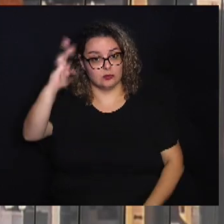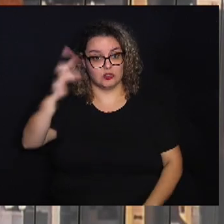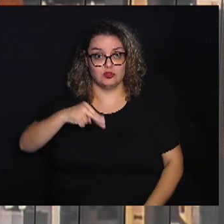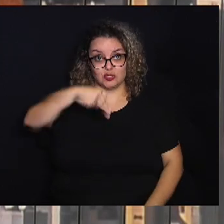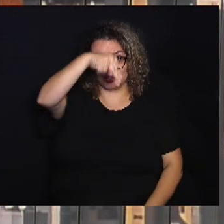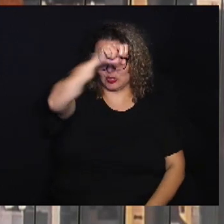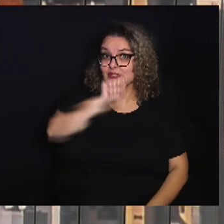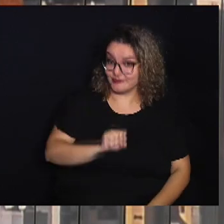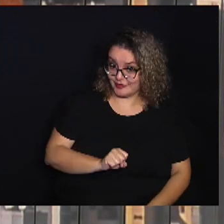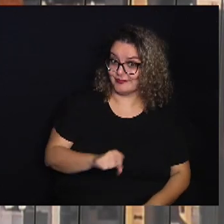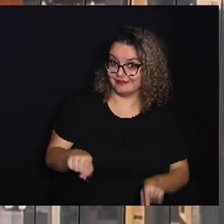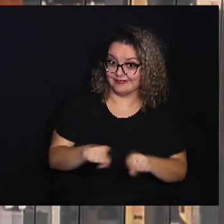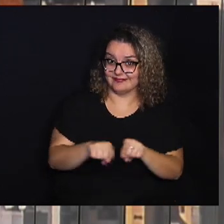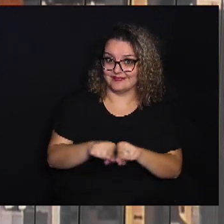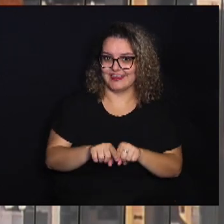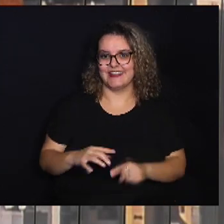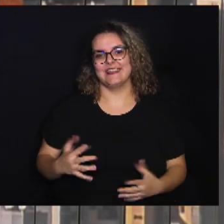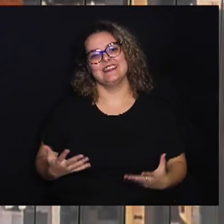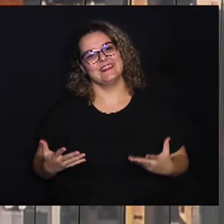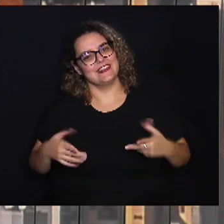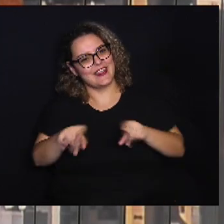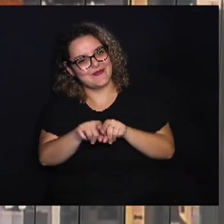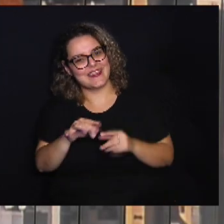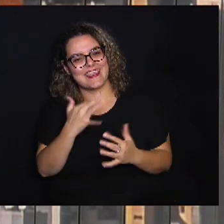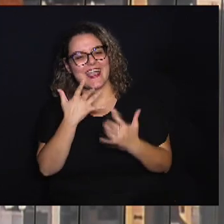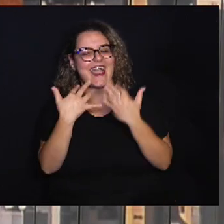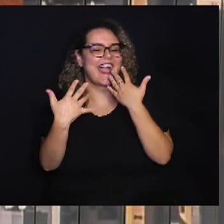também porque a sua cor vibrante, né,